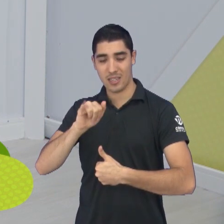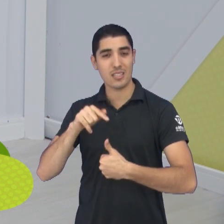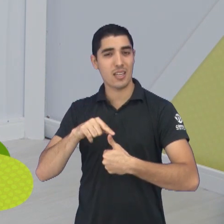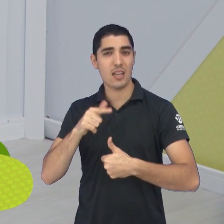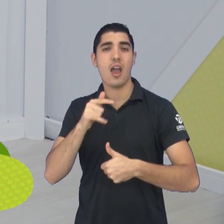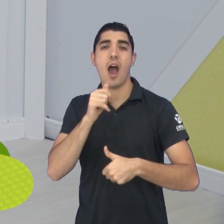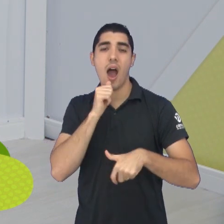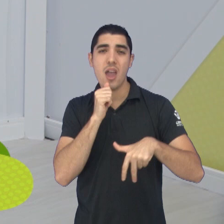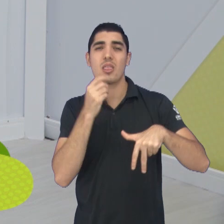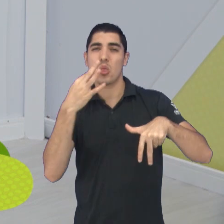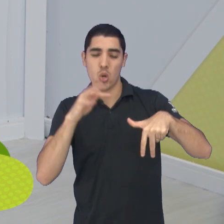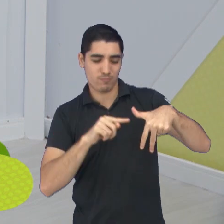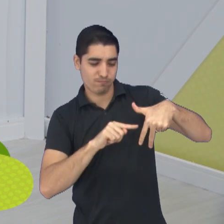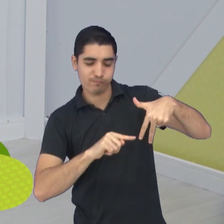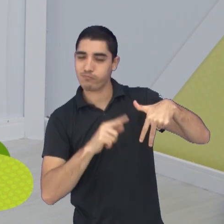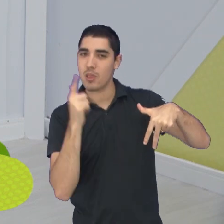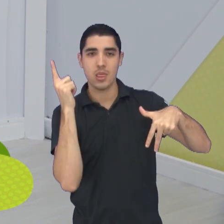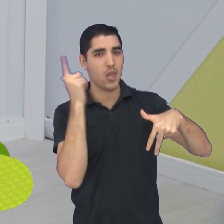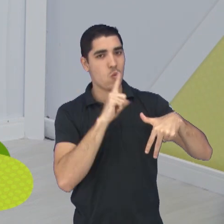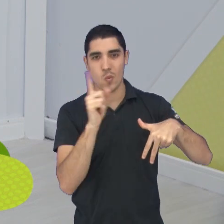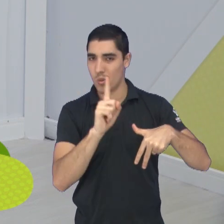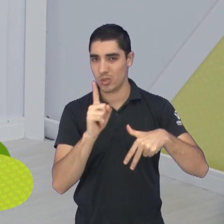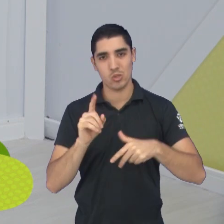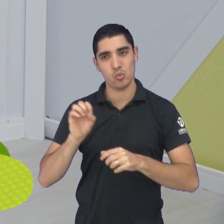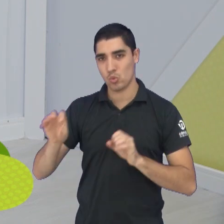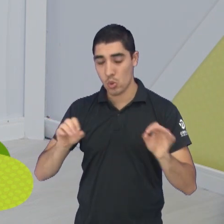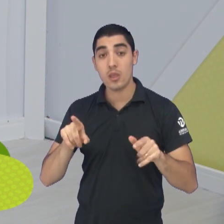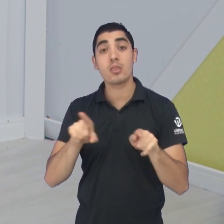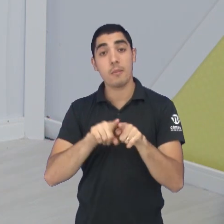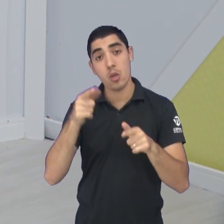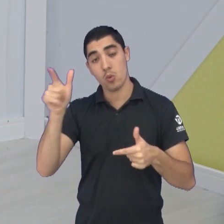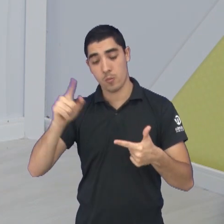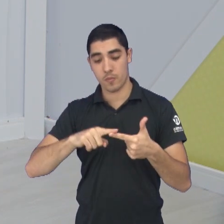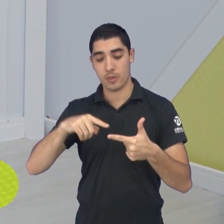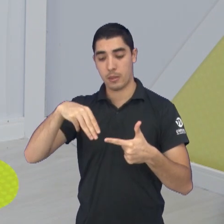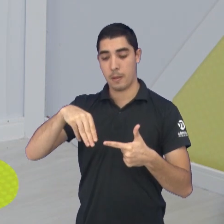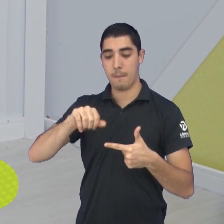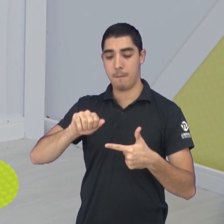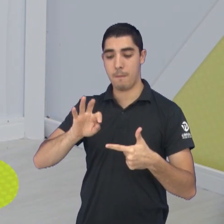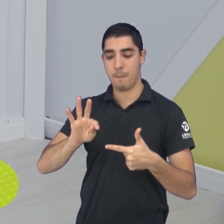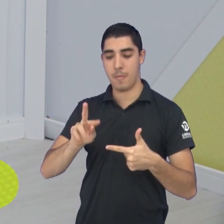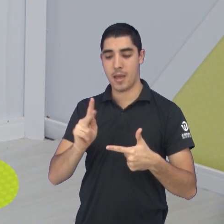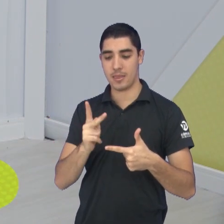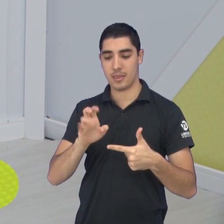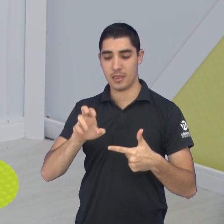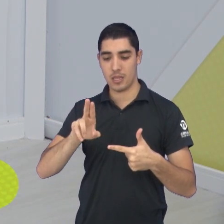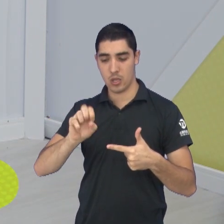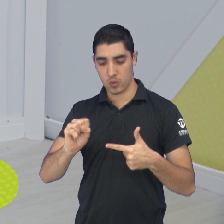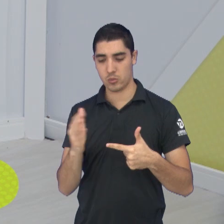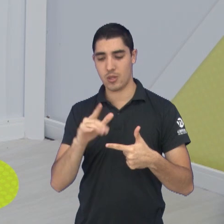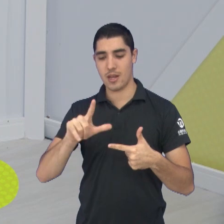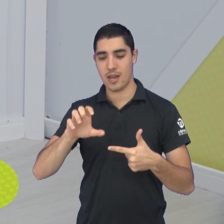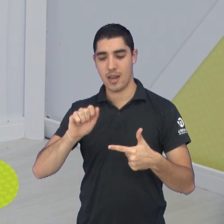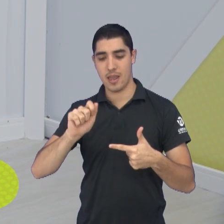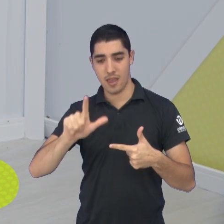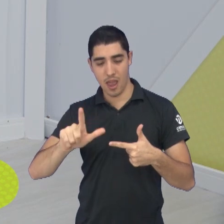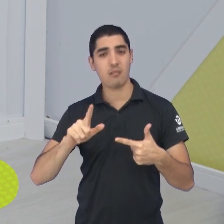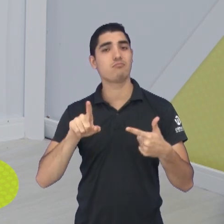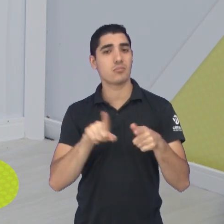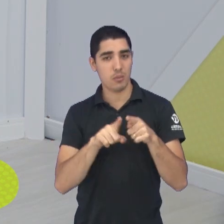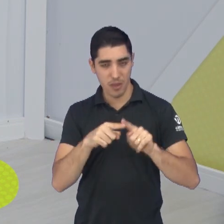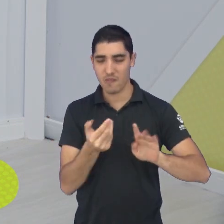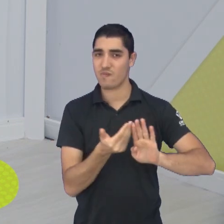estava relacionado, mas não jogou. Assim como o Matheus Leal também, outro pivô, né, da equipe do São José, fez muita